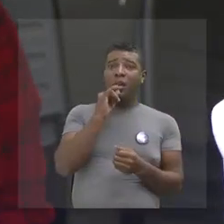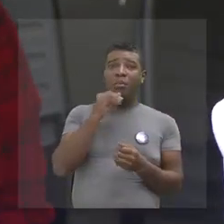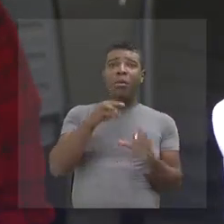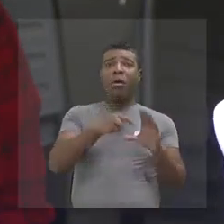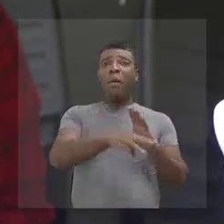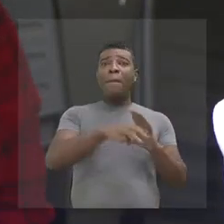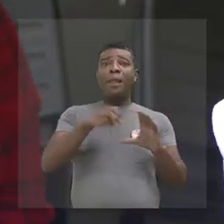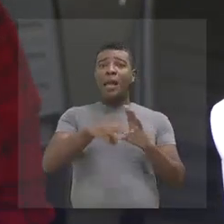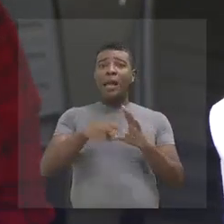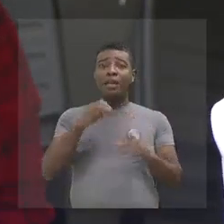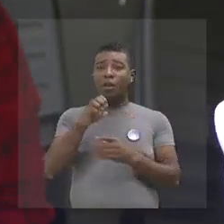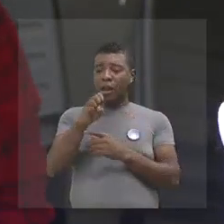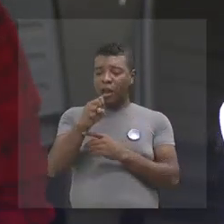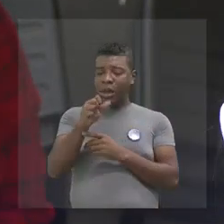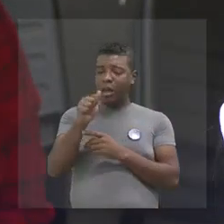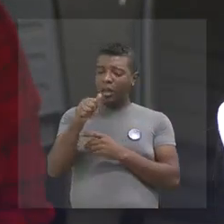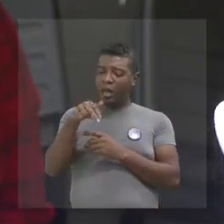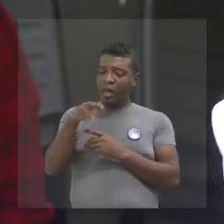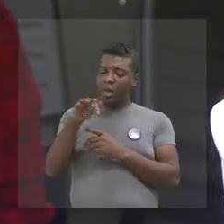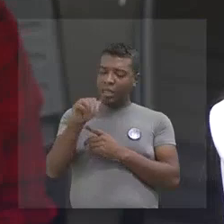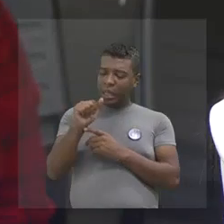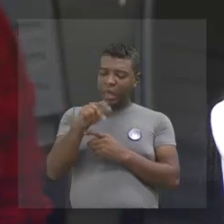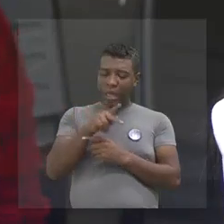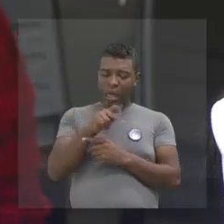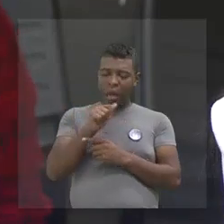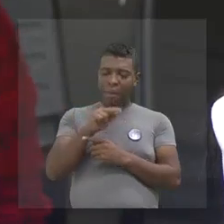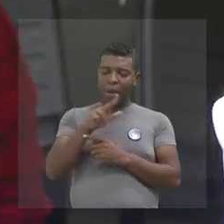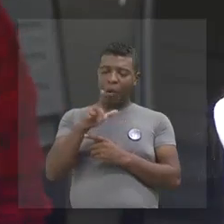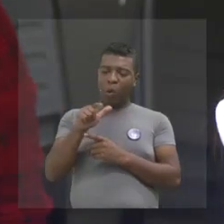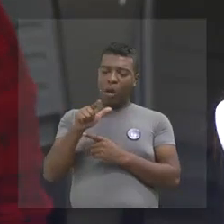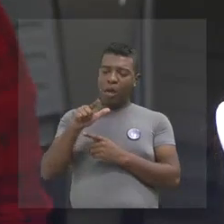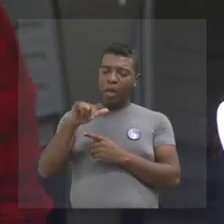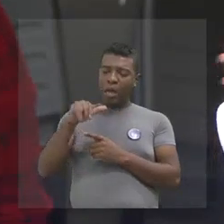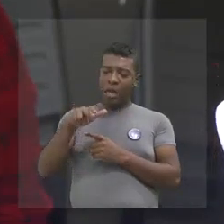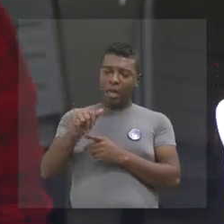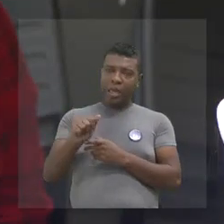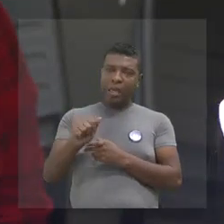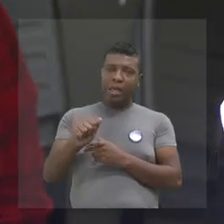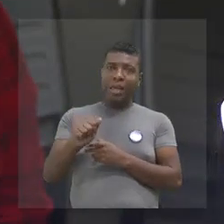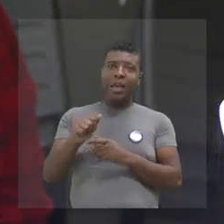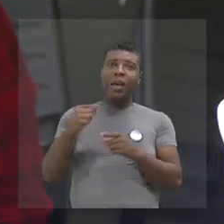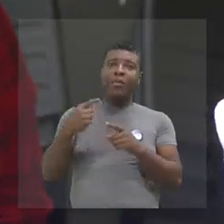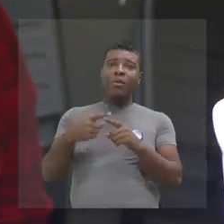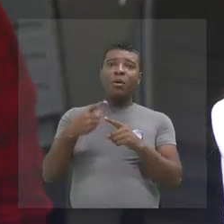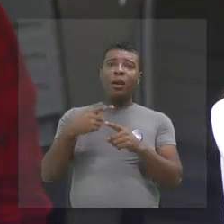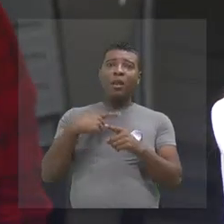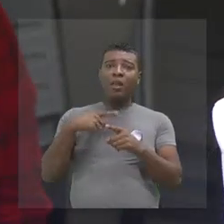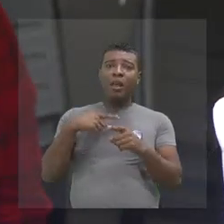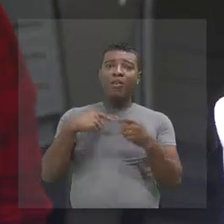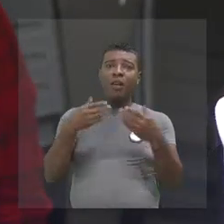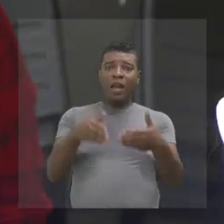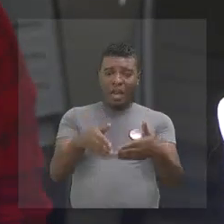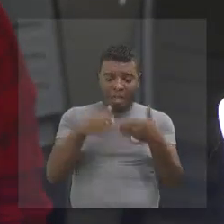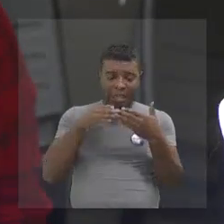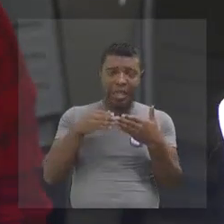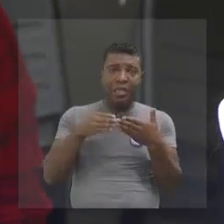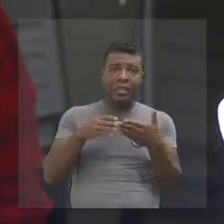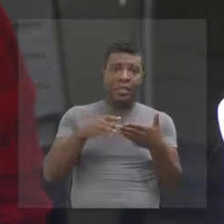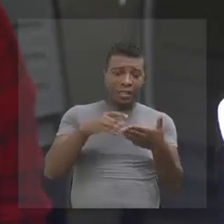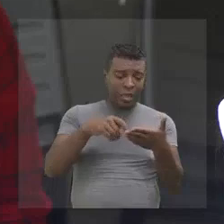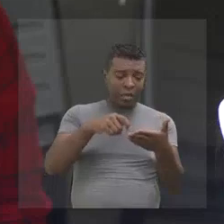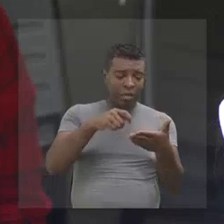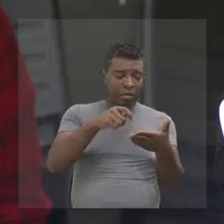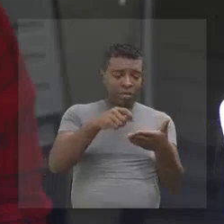que teve uma dispensa de licenciamento ambiental canetada em três